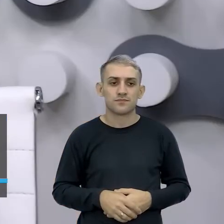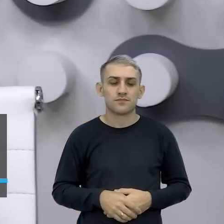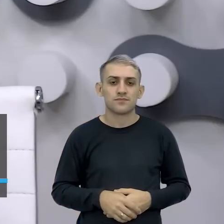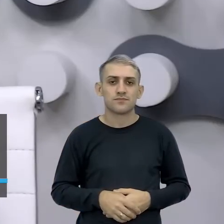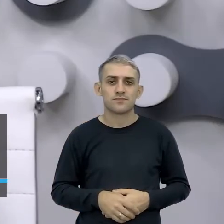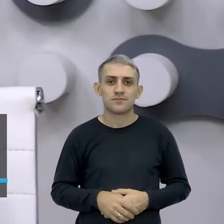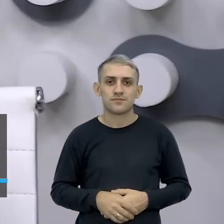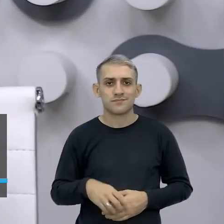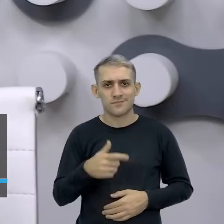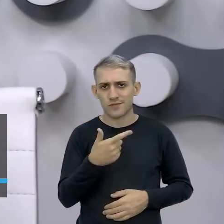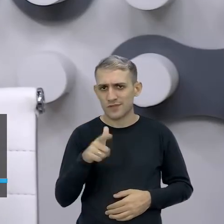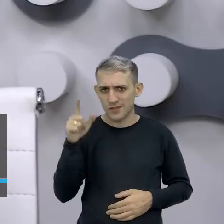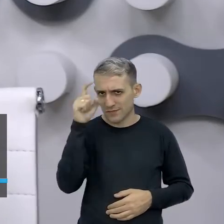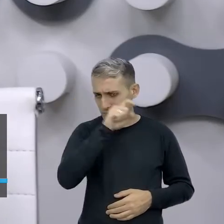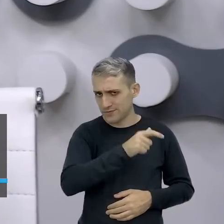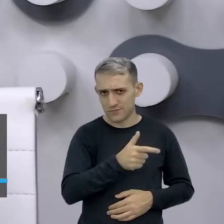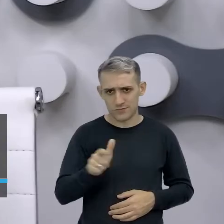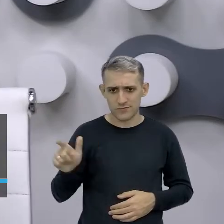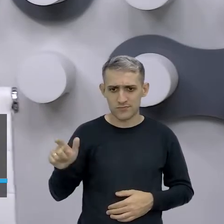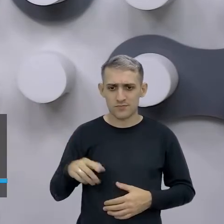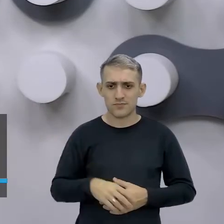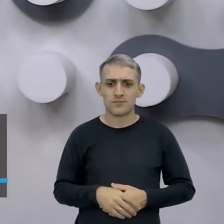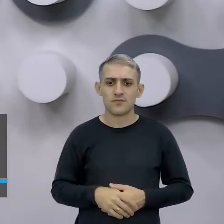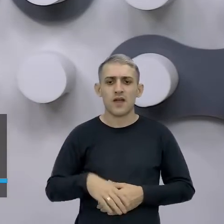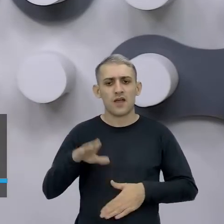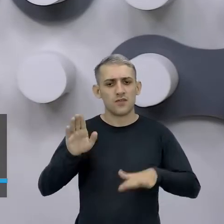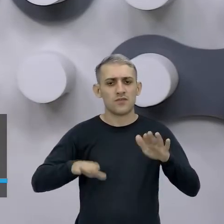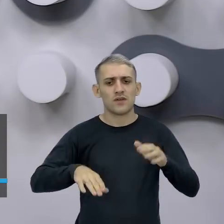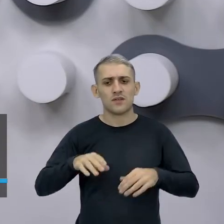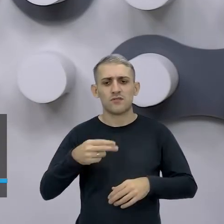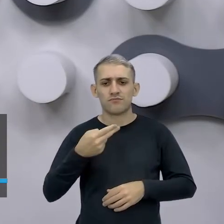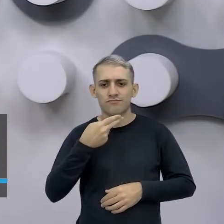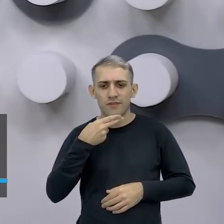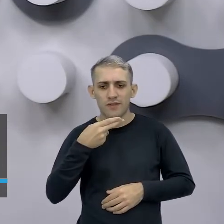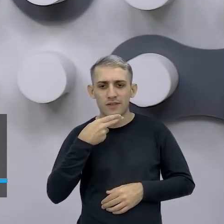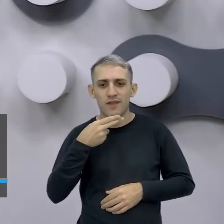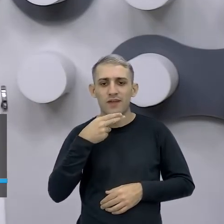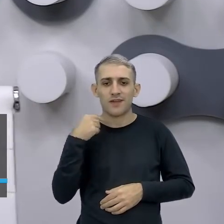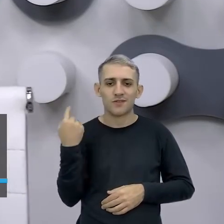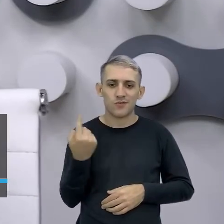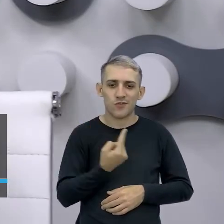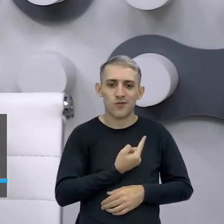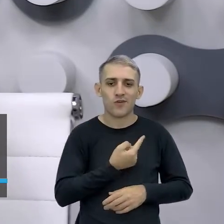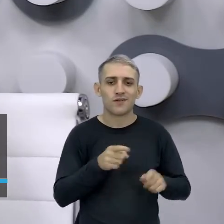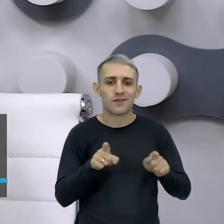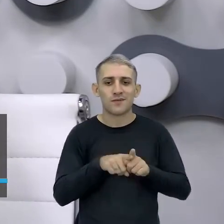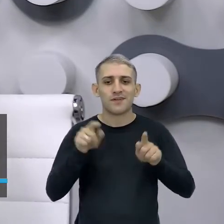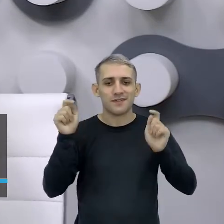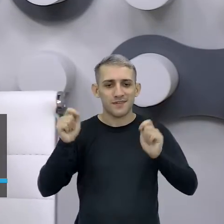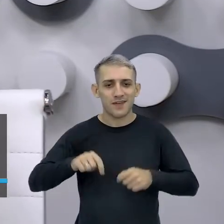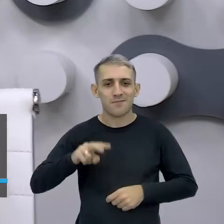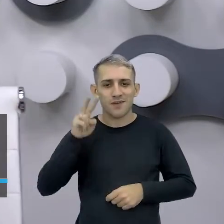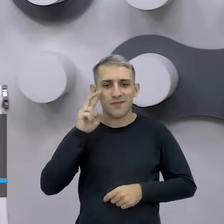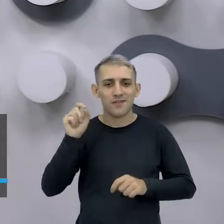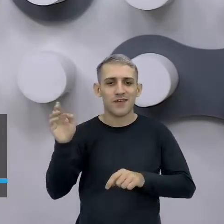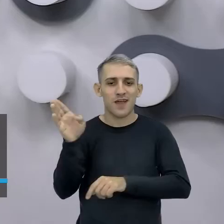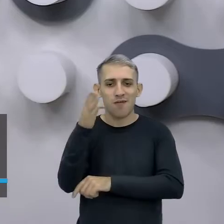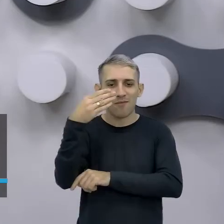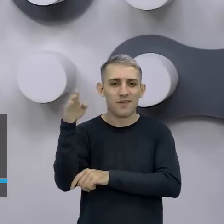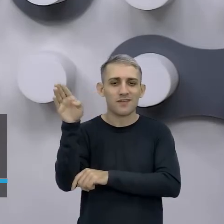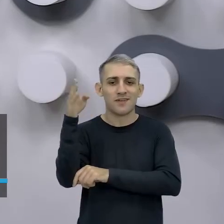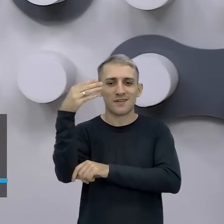tem segredo, tá? Quem sabe nossos netos possam ver essa bandeirinha ali e